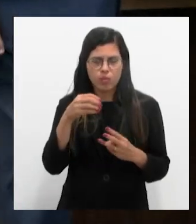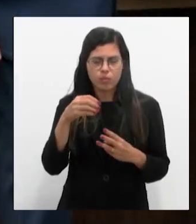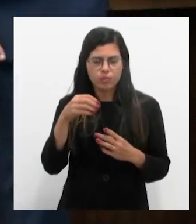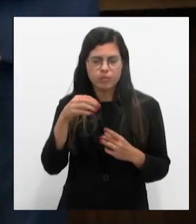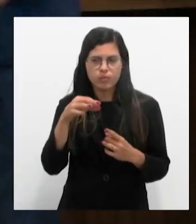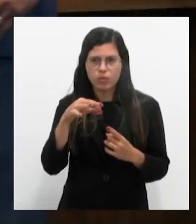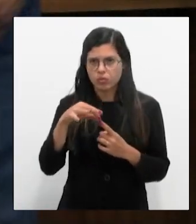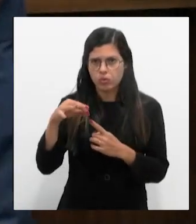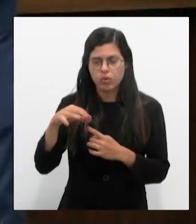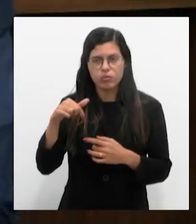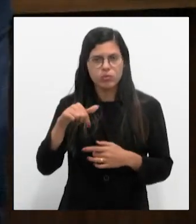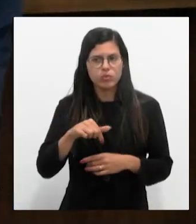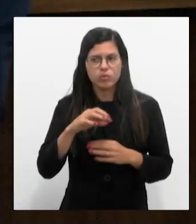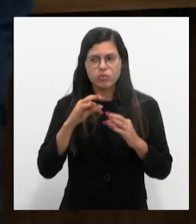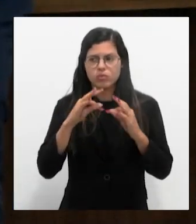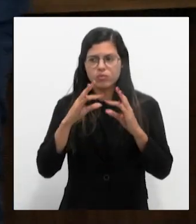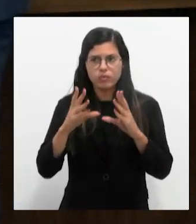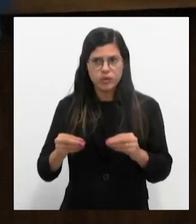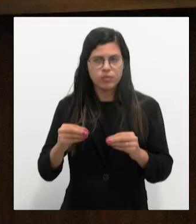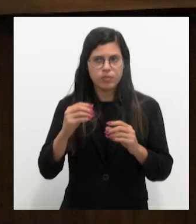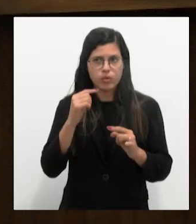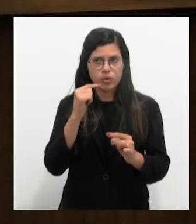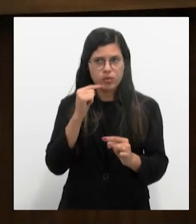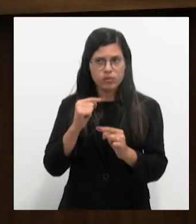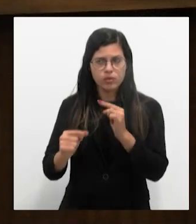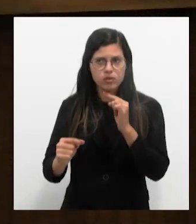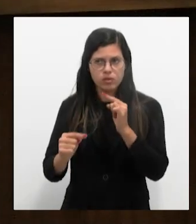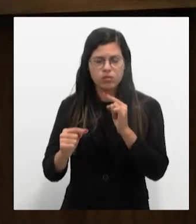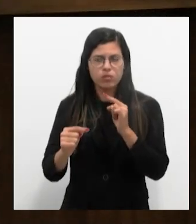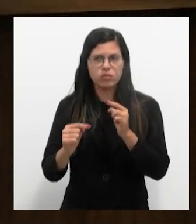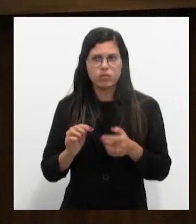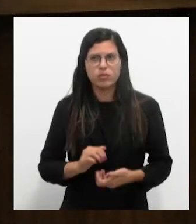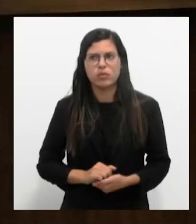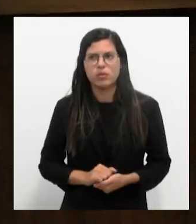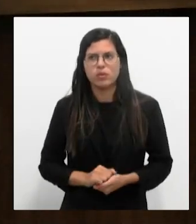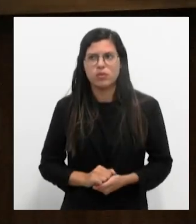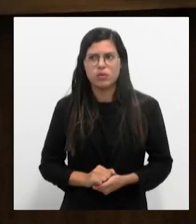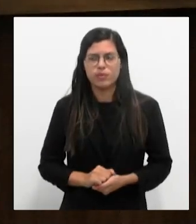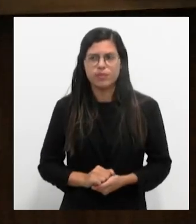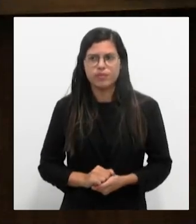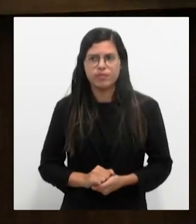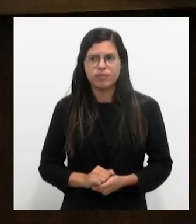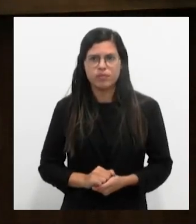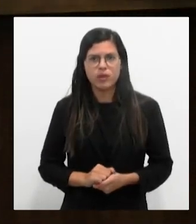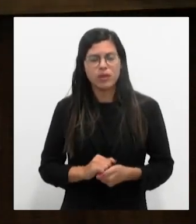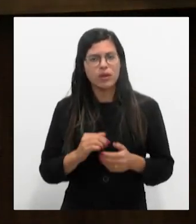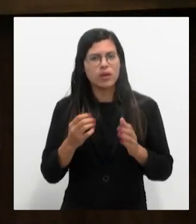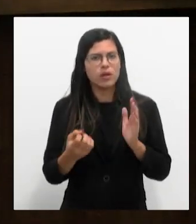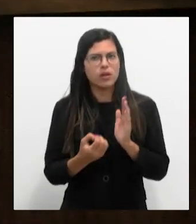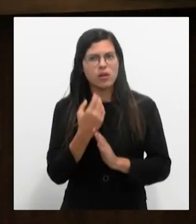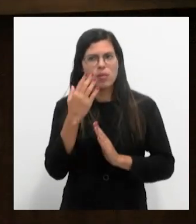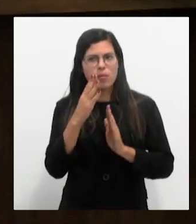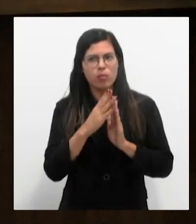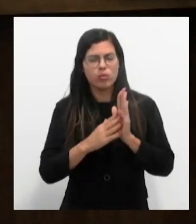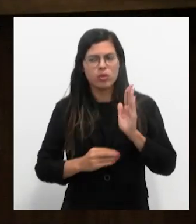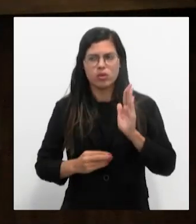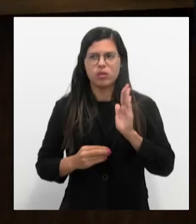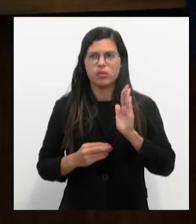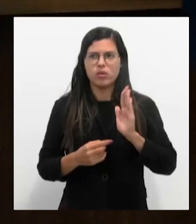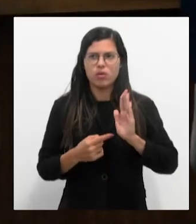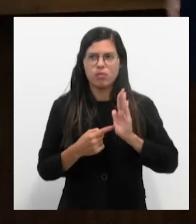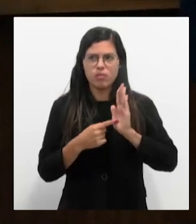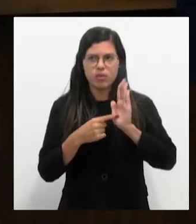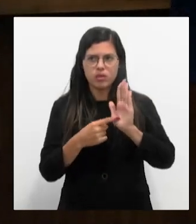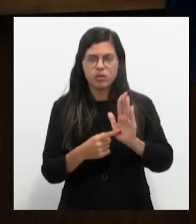também na proibição e também, em paralelo, presidente, criar modelos onde nós possamos aí apresentar